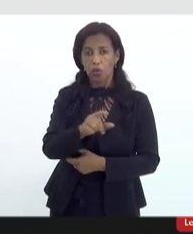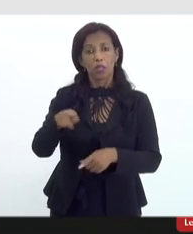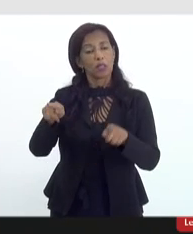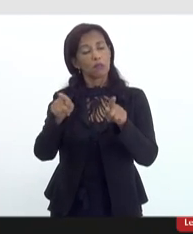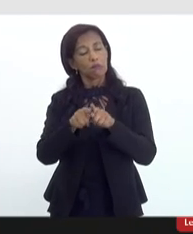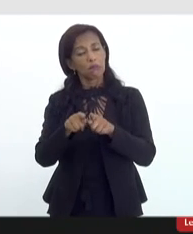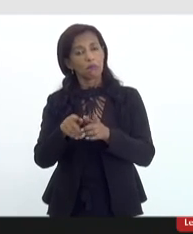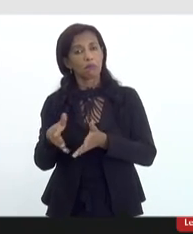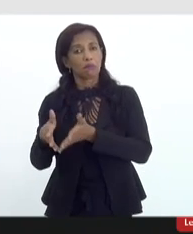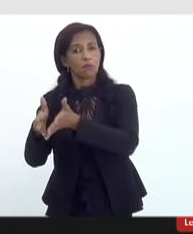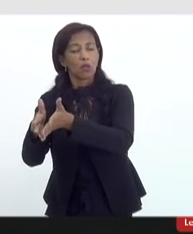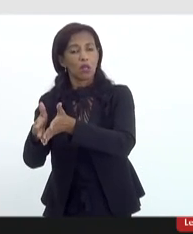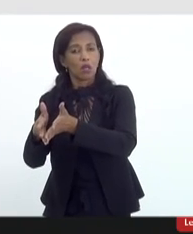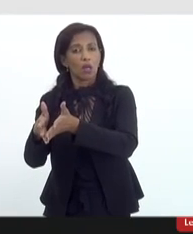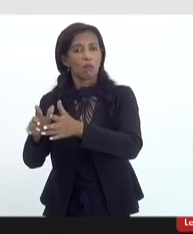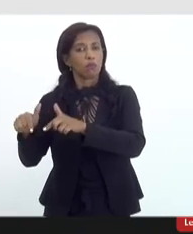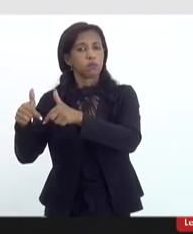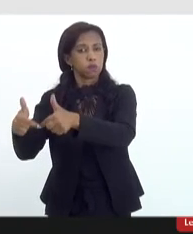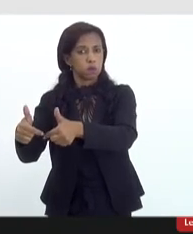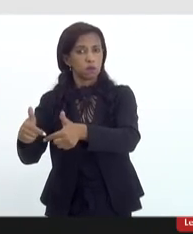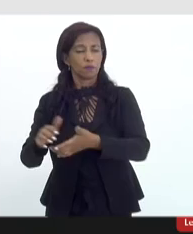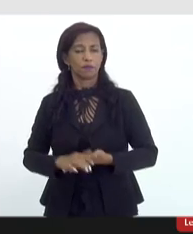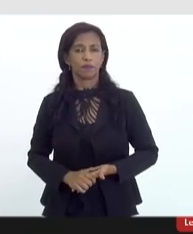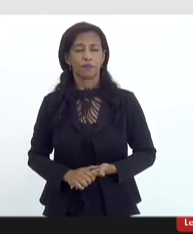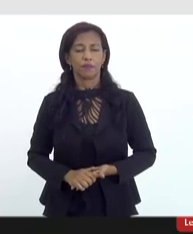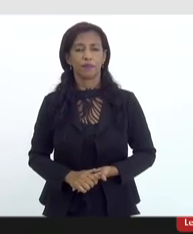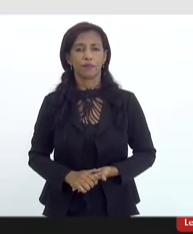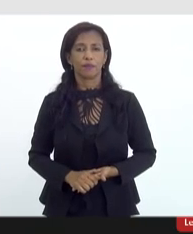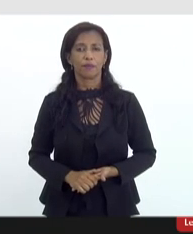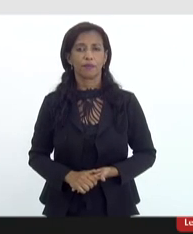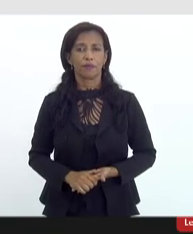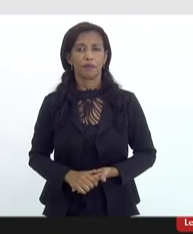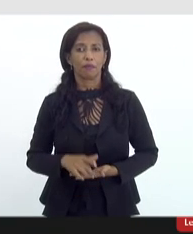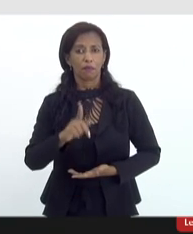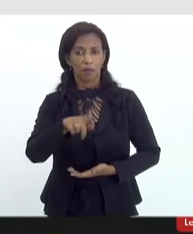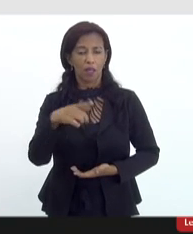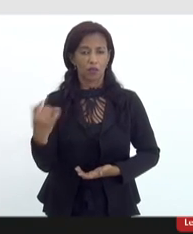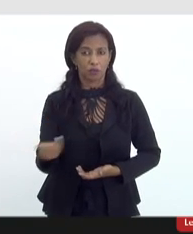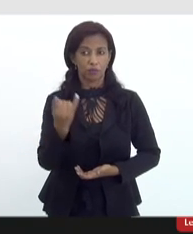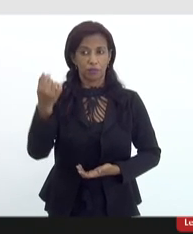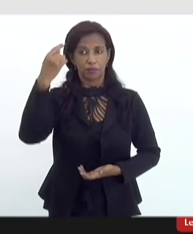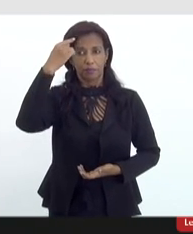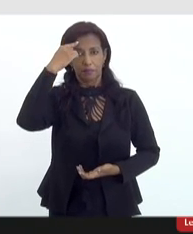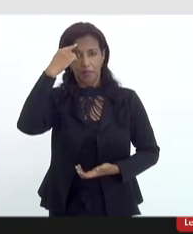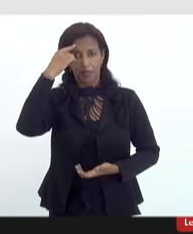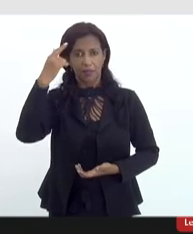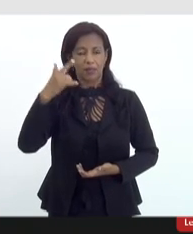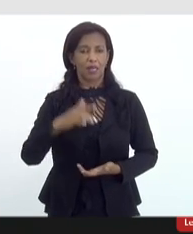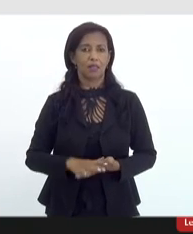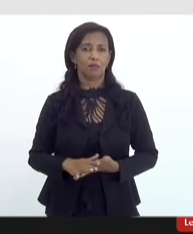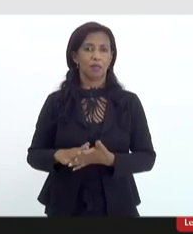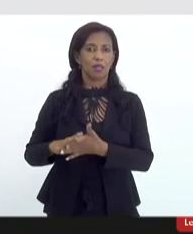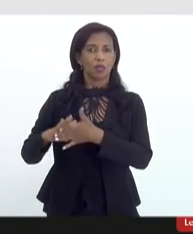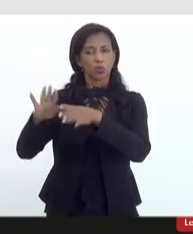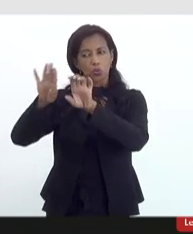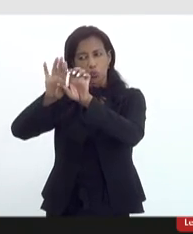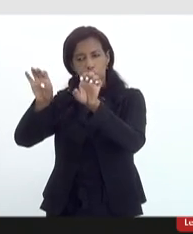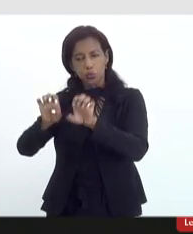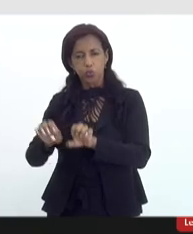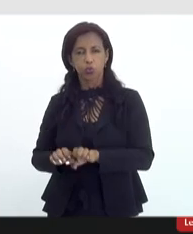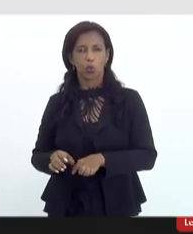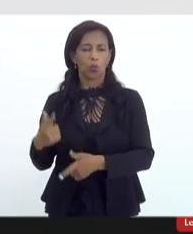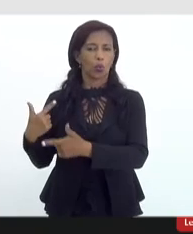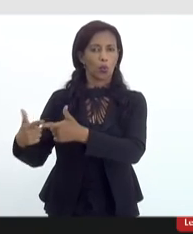mesmo tempo o vilipêndio. Tá? Então, aí eu acho que é muito importante a gente pensar a dimensão estrutural desse conflito, né?